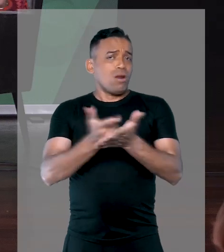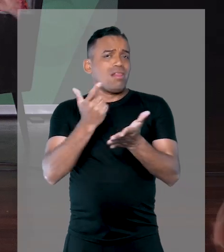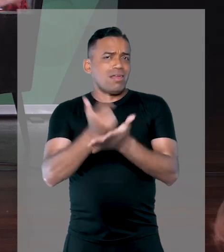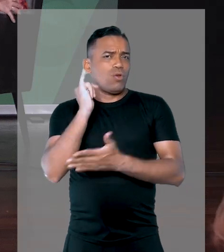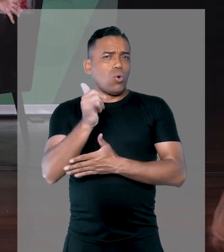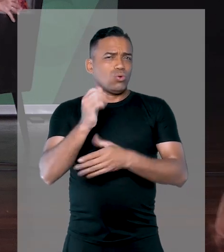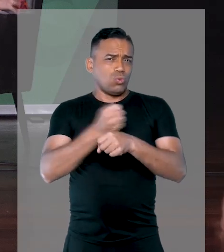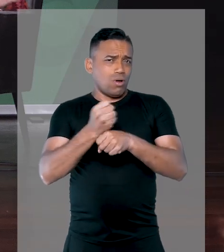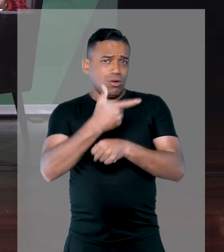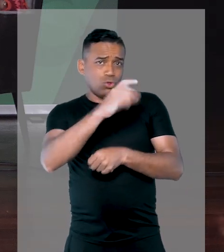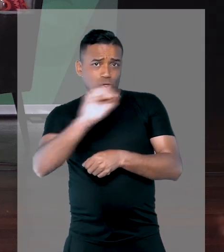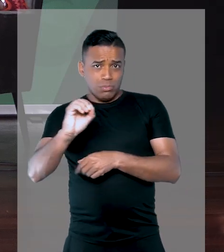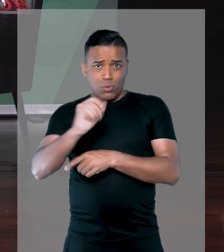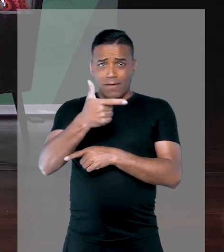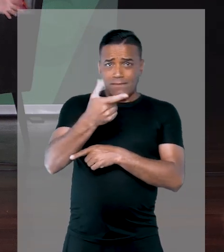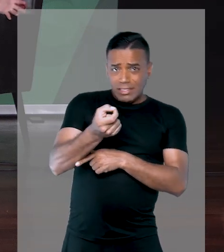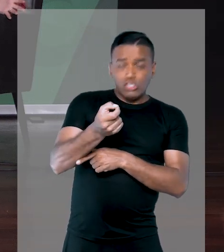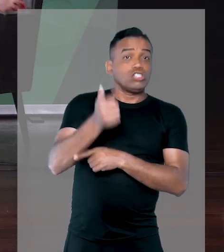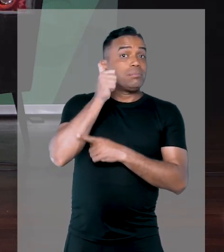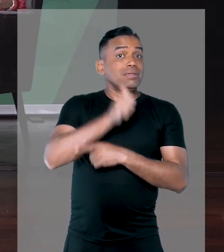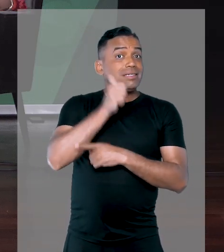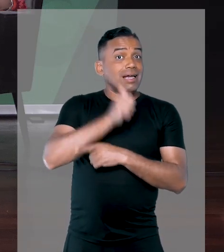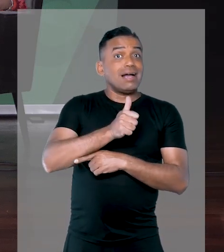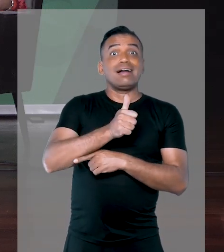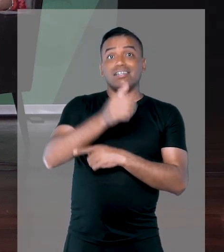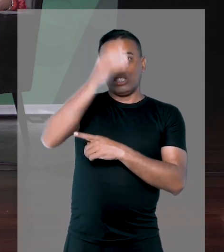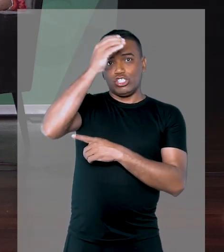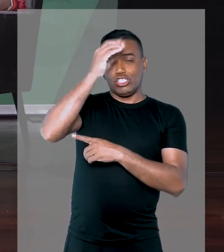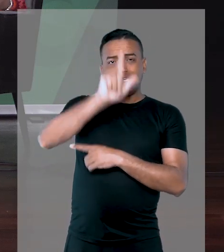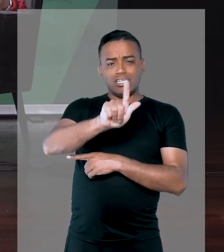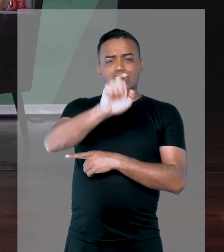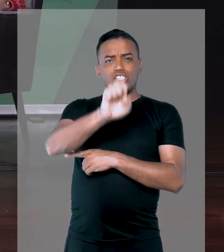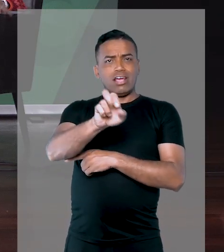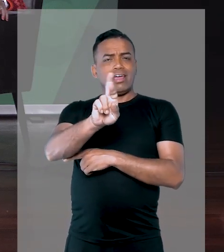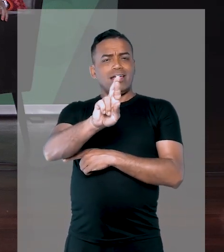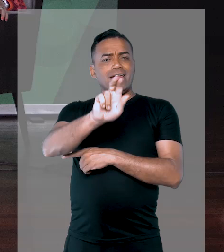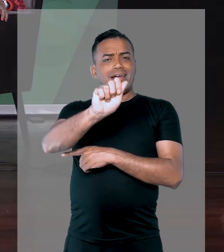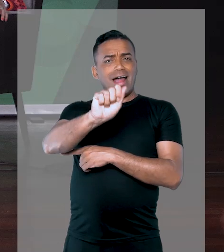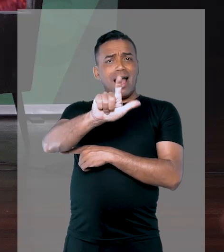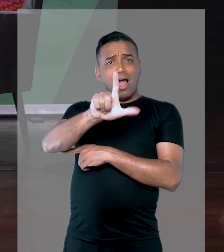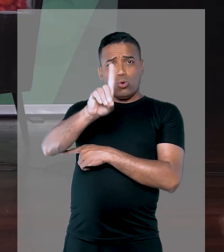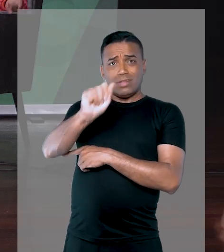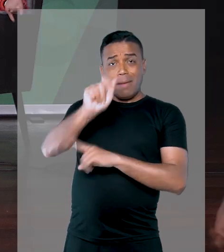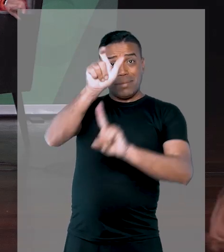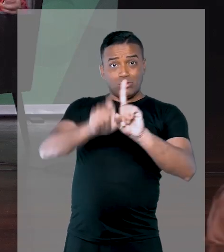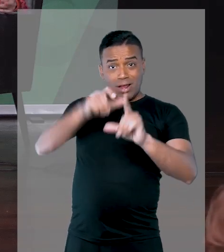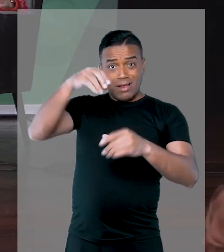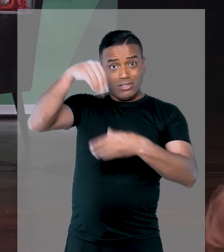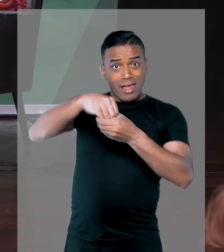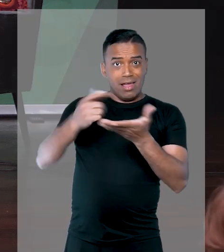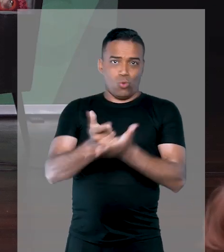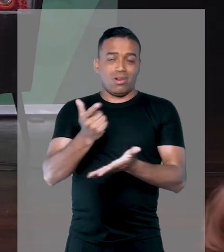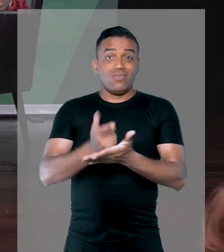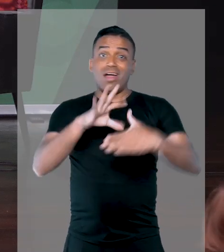Em 2020, a minha tia Geralda, que é uma das personagens do livro, ela adoeceu